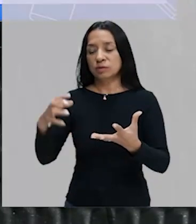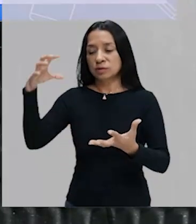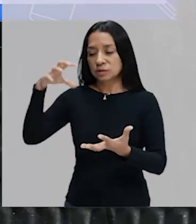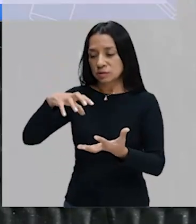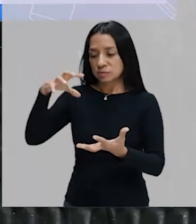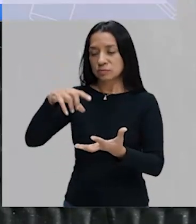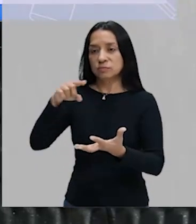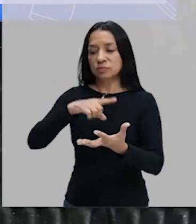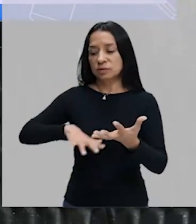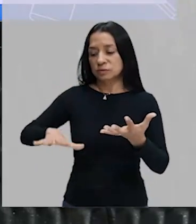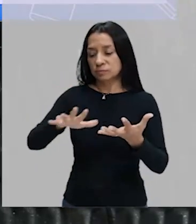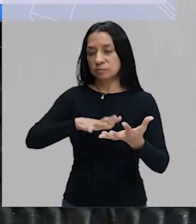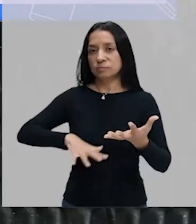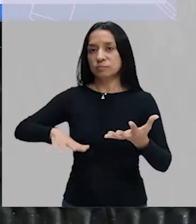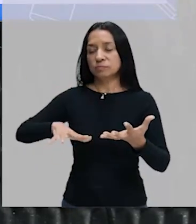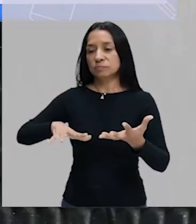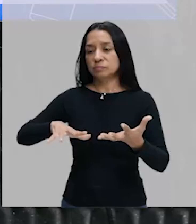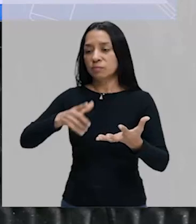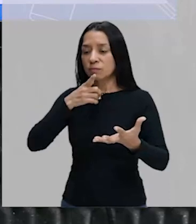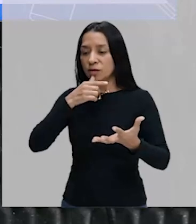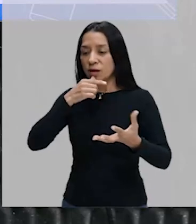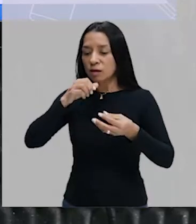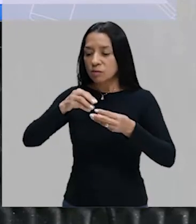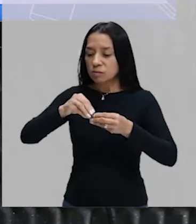precipitações, a água ela dissolvia